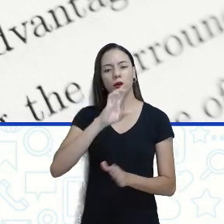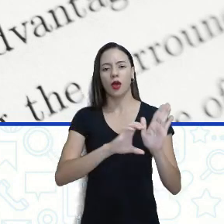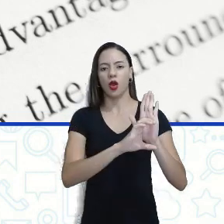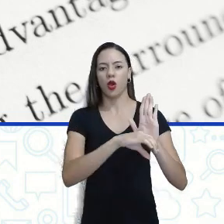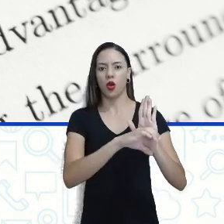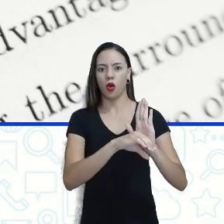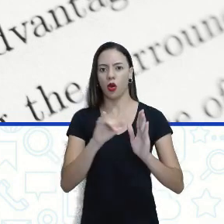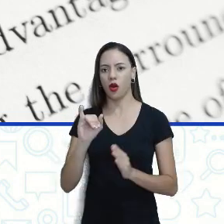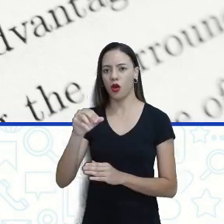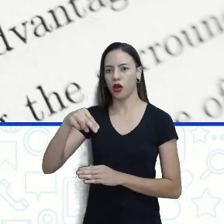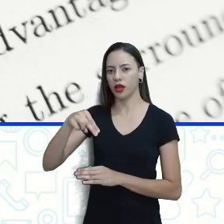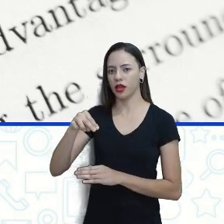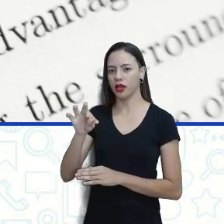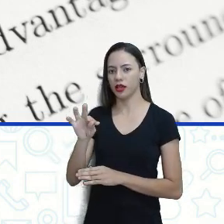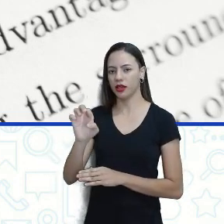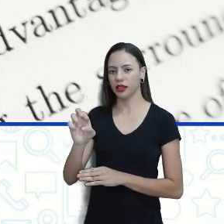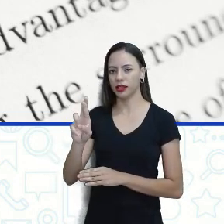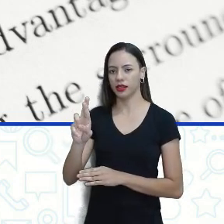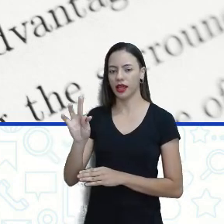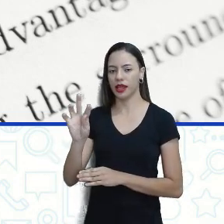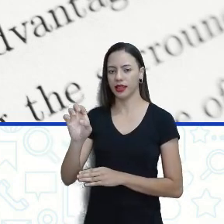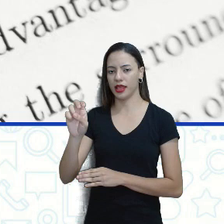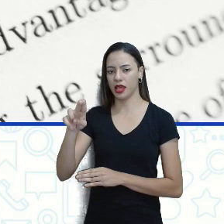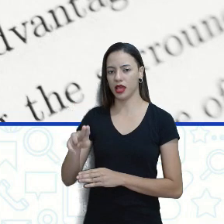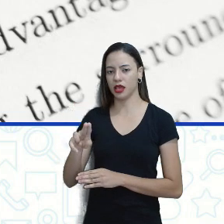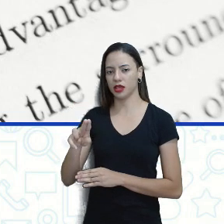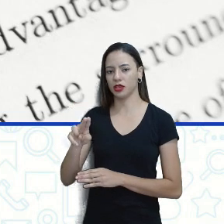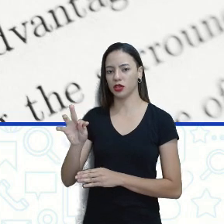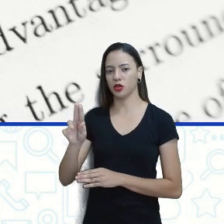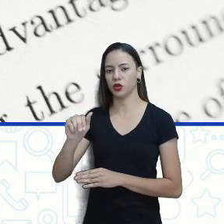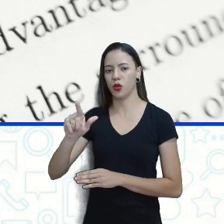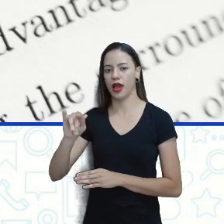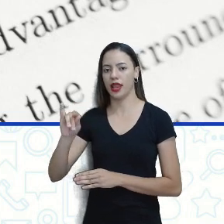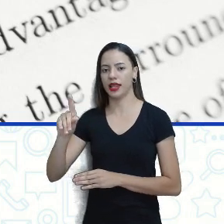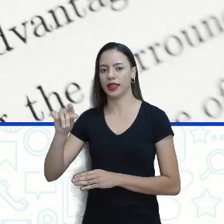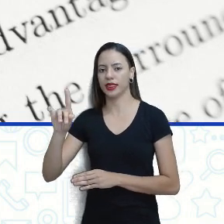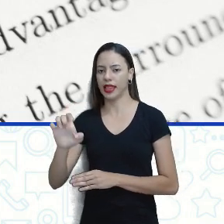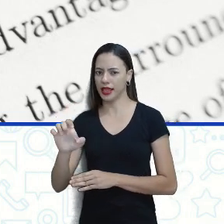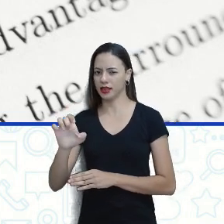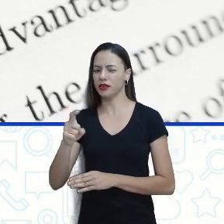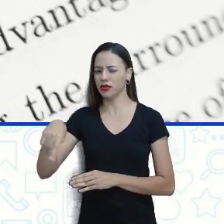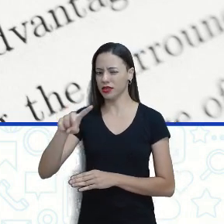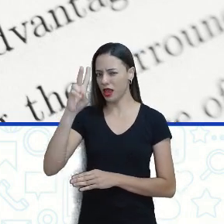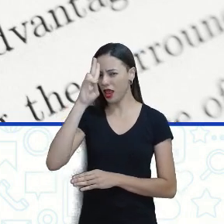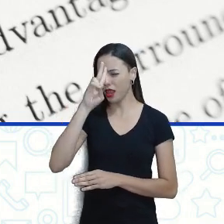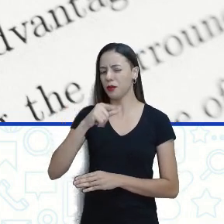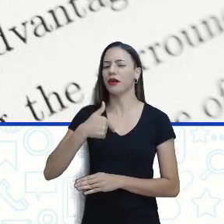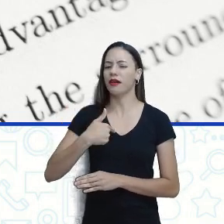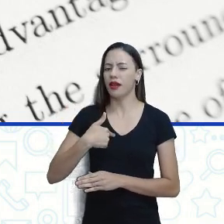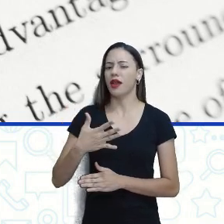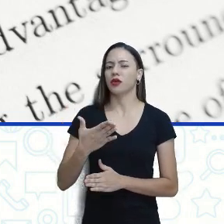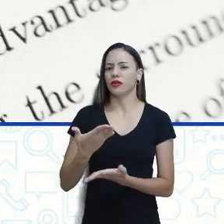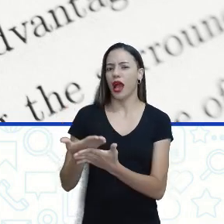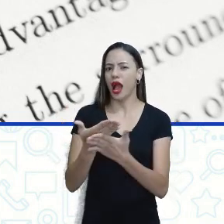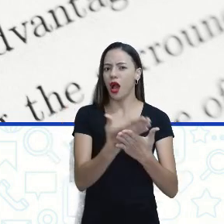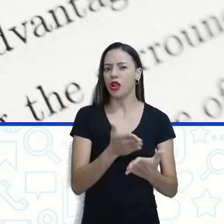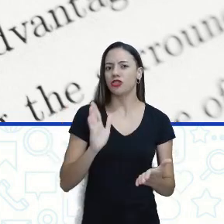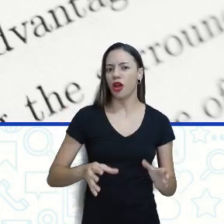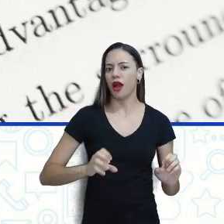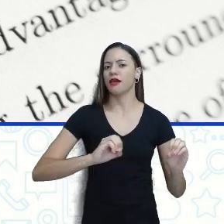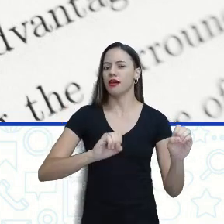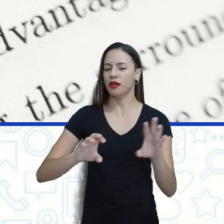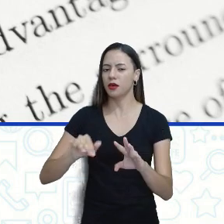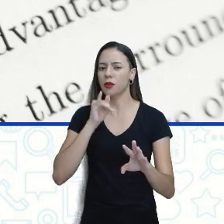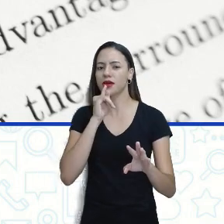de intertextualidade? A gente viu, a gente teve uma série de aulas sobre